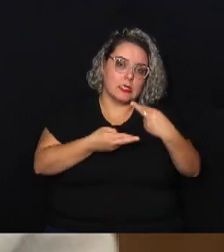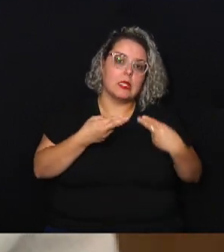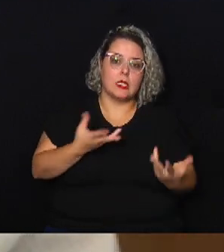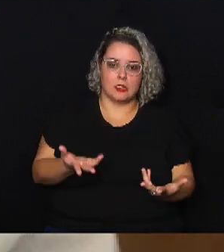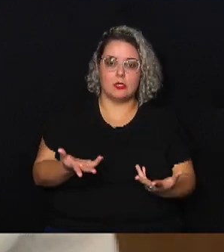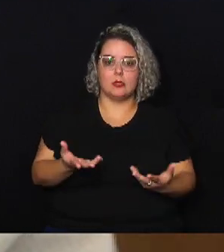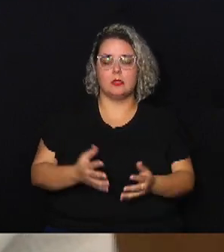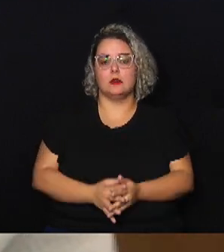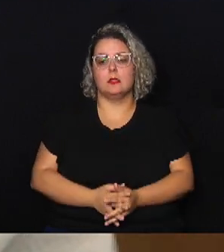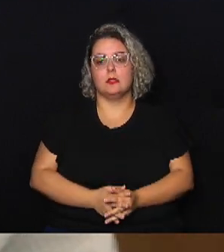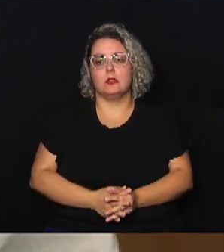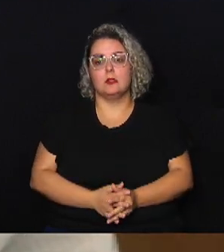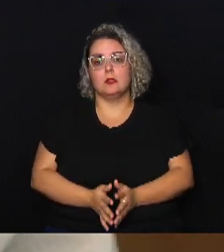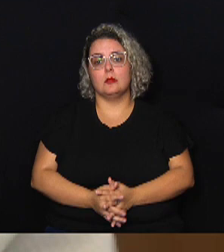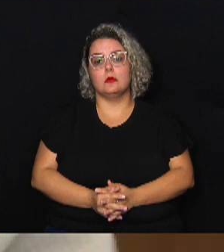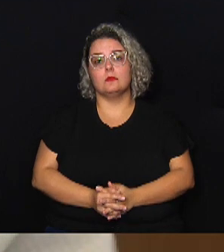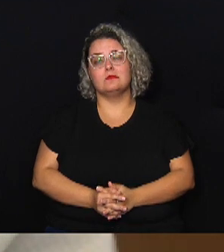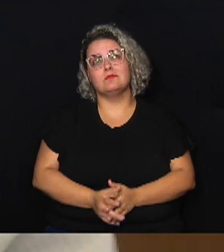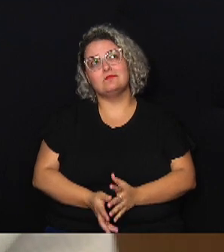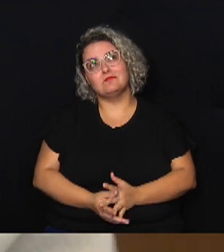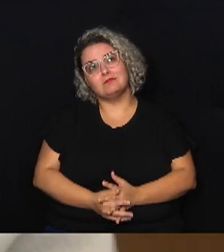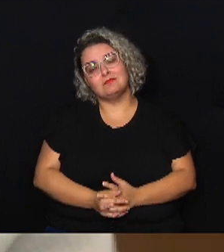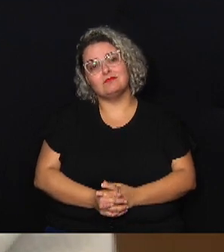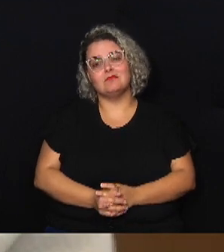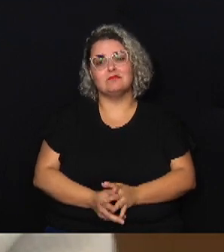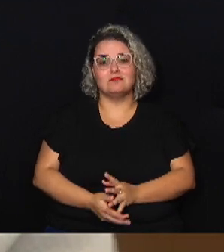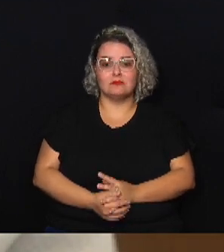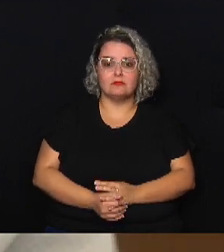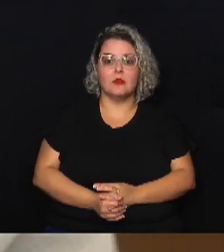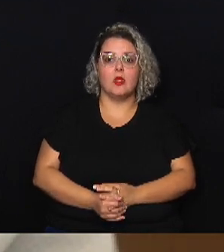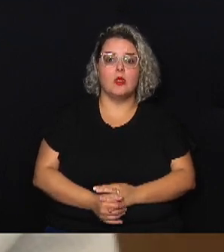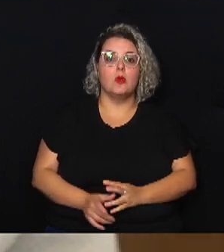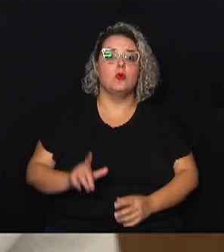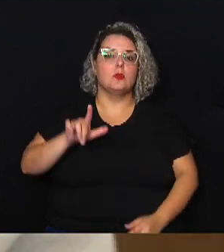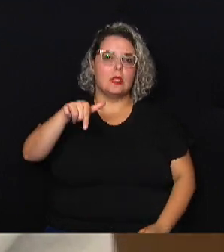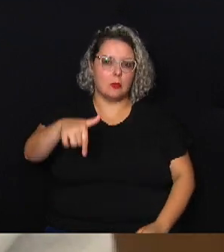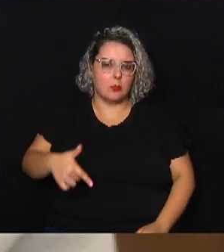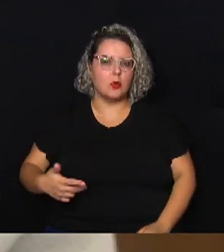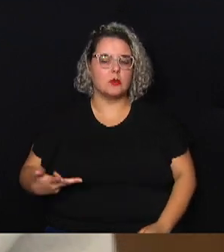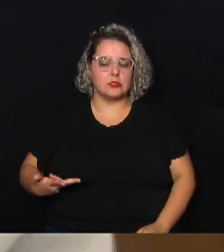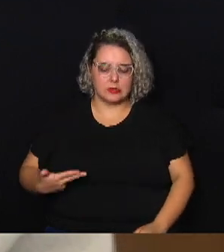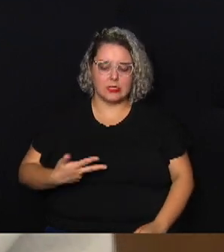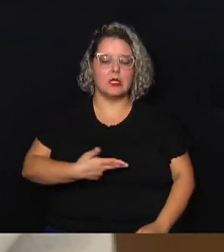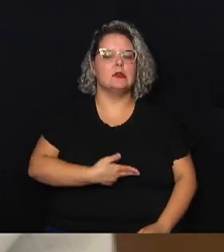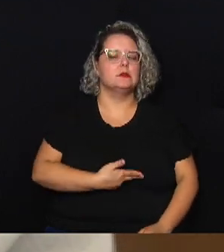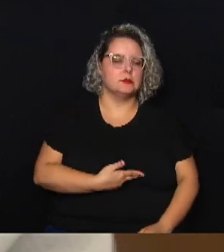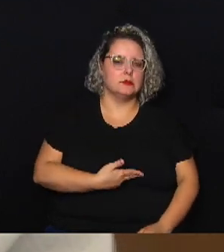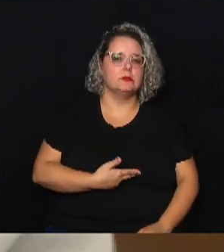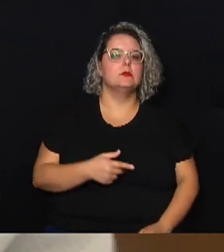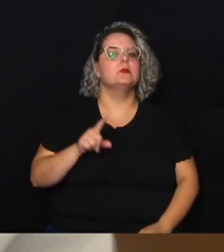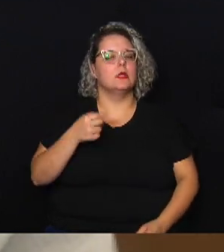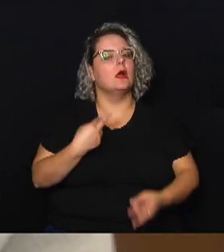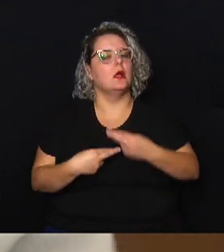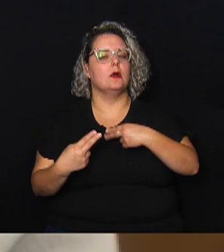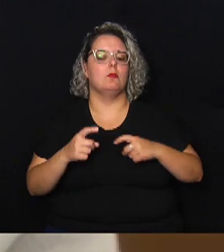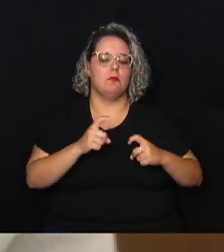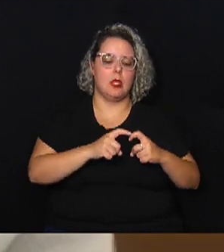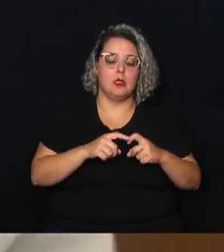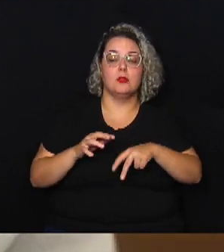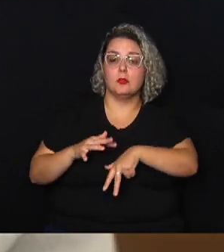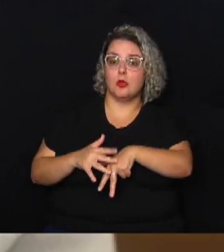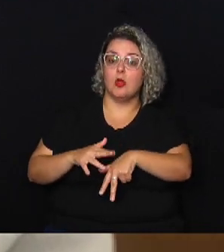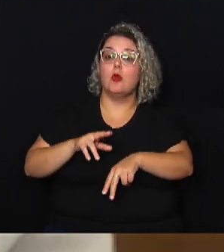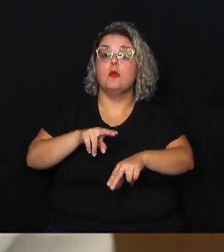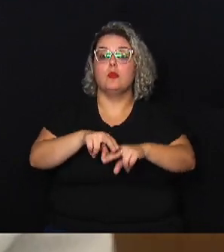paciente. Mas eu acho que o pós-operatório está relacionado com essa relação médico-paciente. Então, por isso que eu falei,